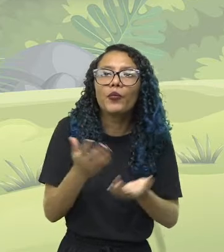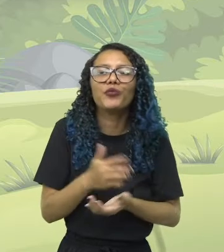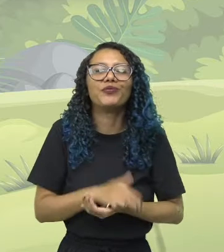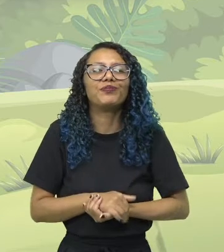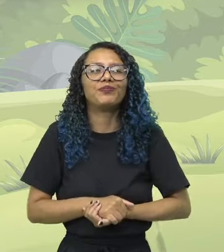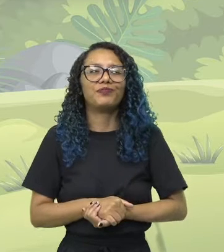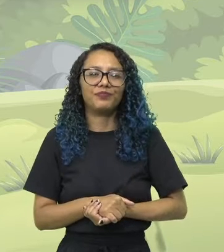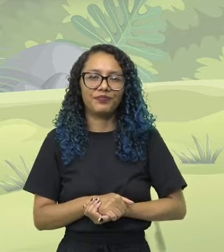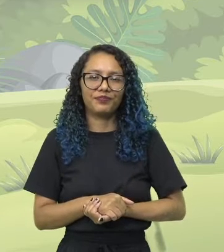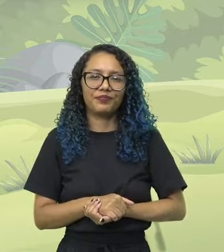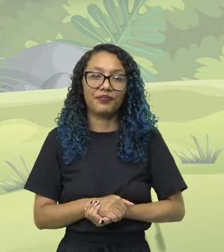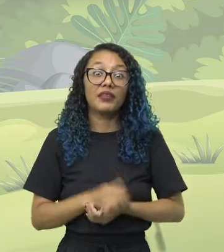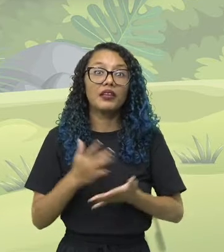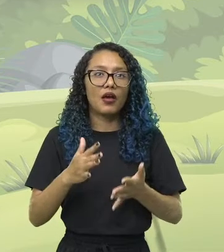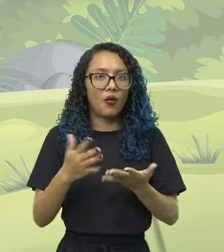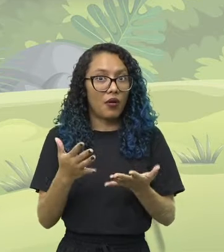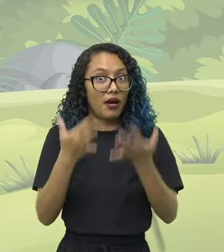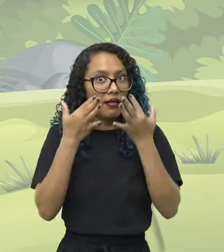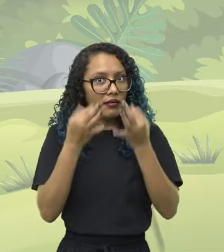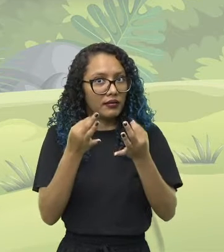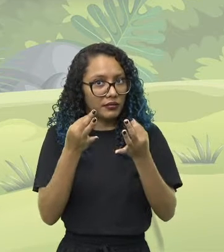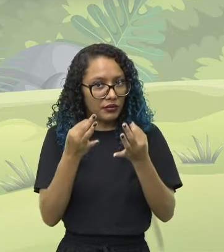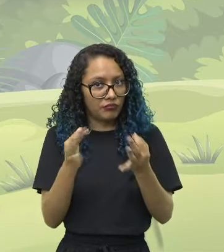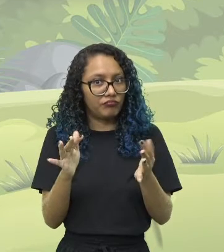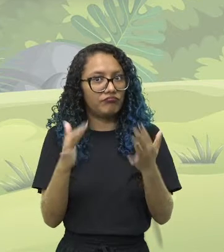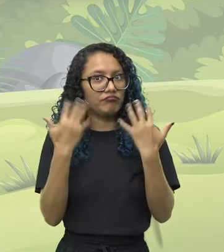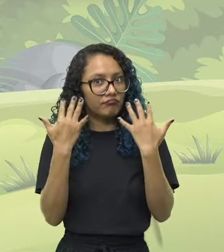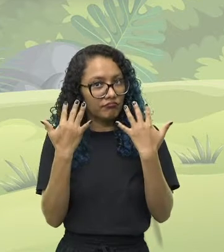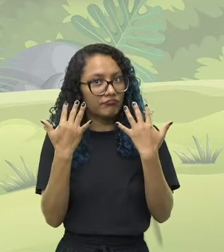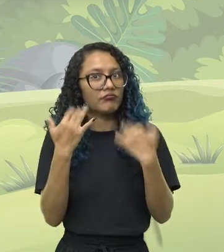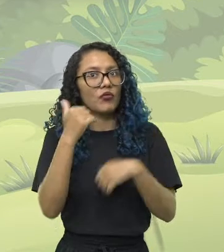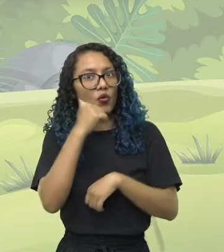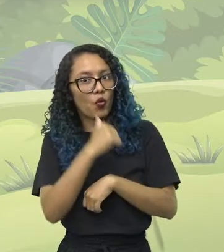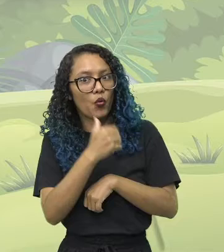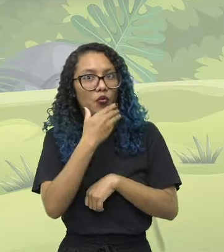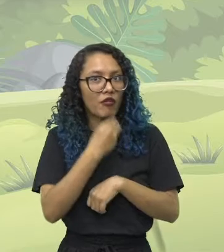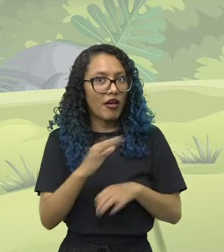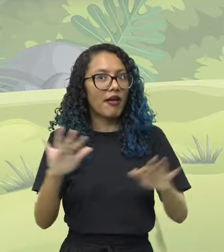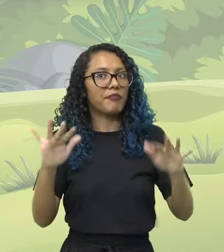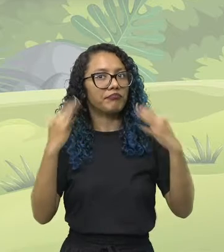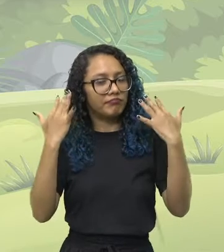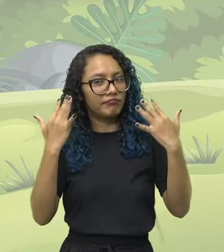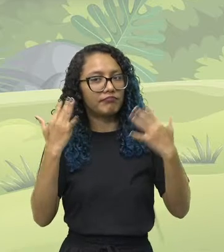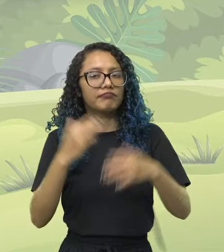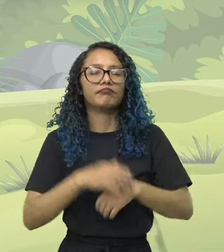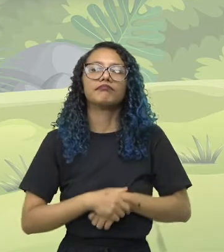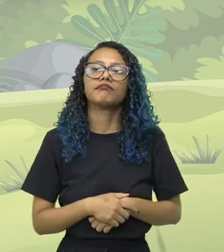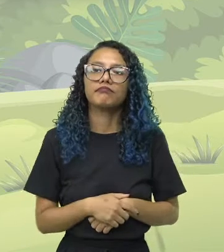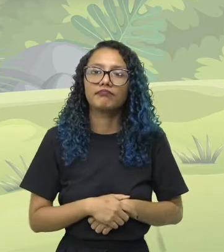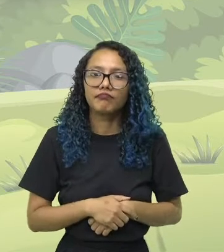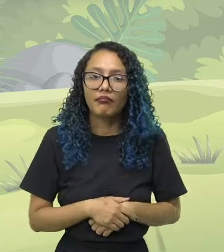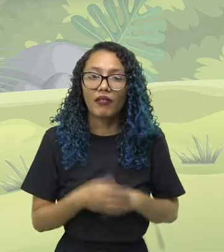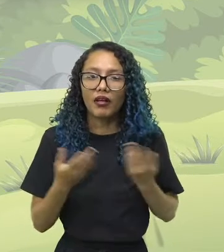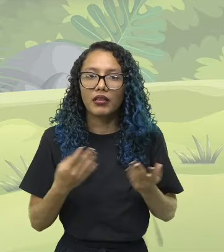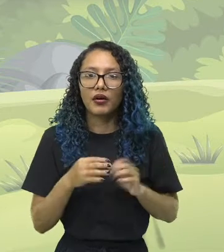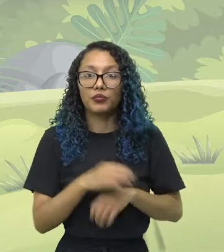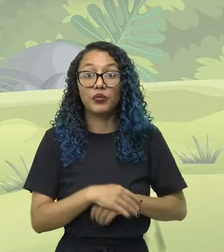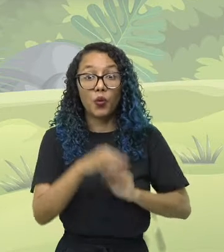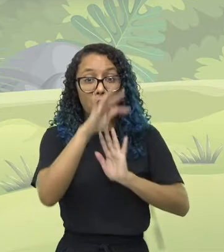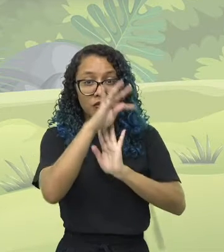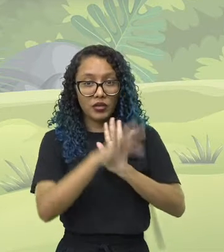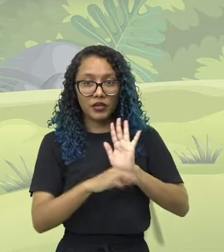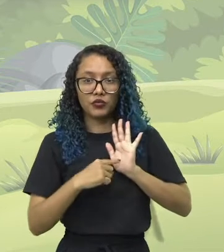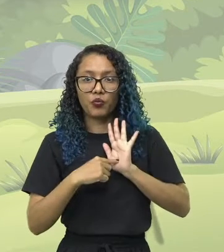continuar. Atenção, leitor! Atenção, leitora! Este texto começa com uma grande